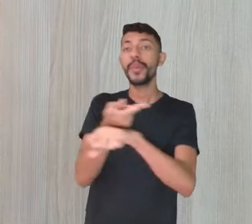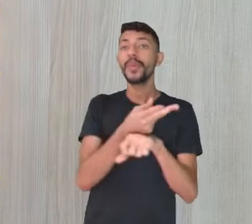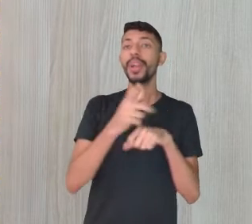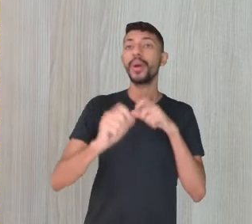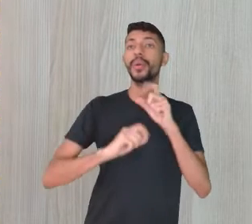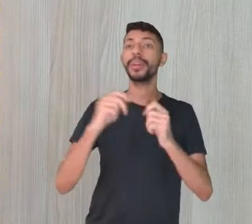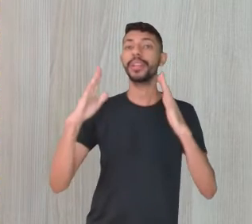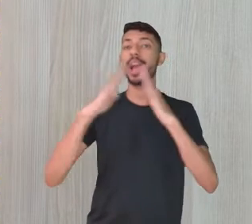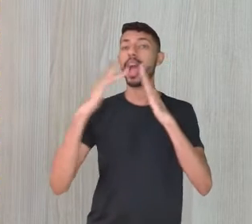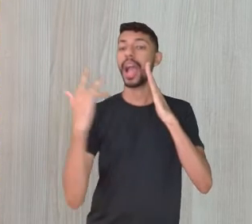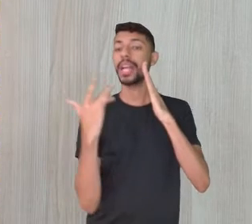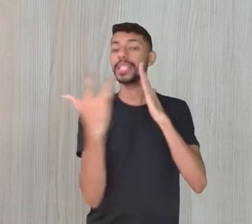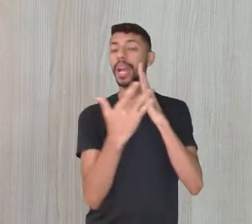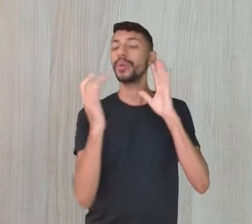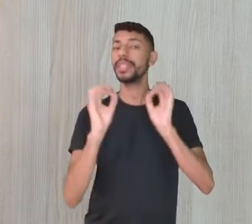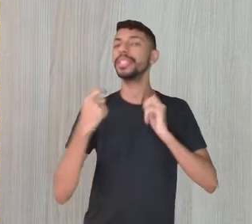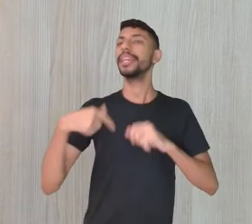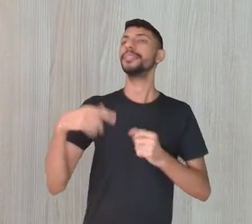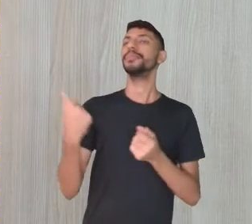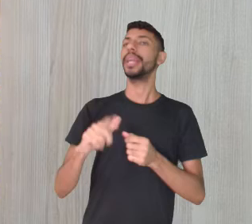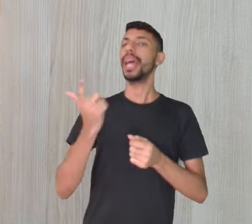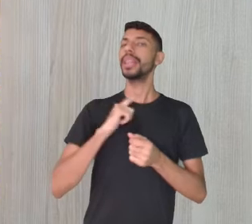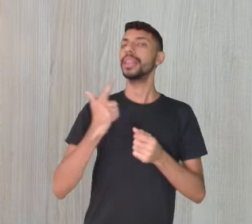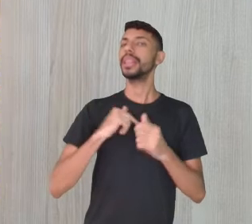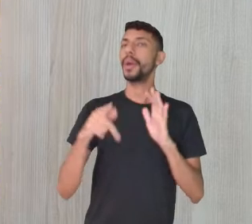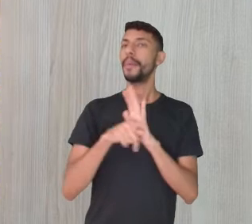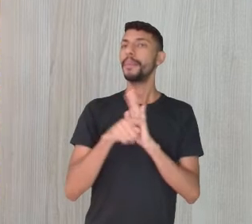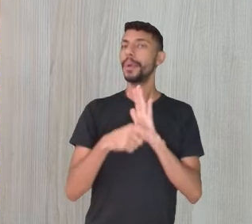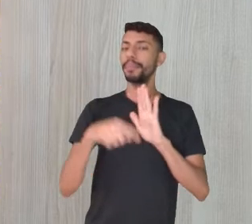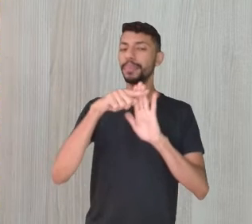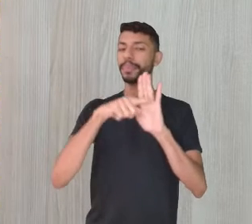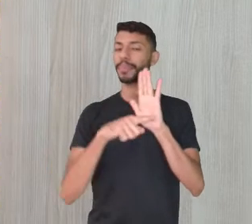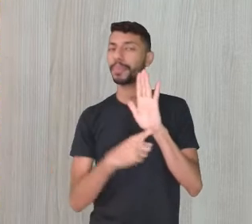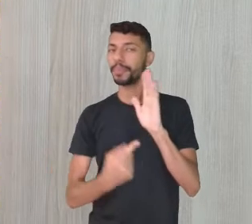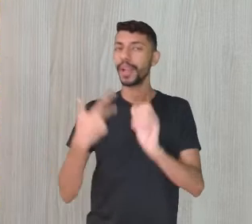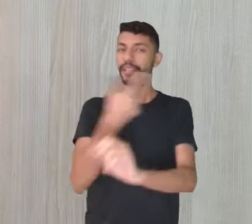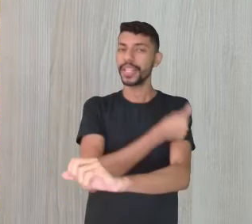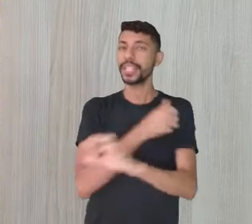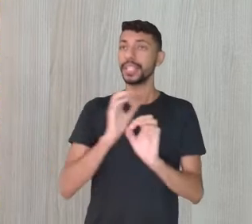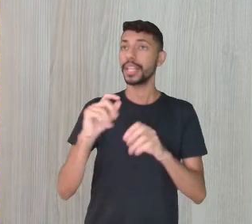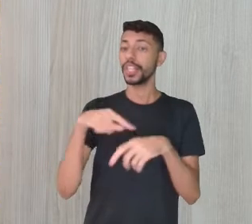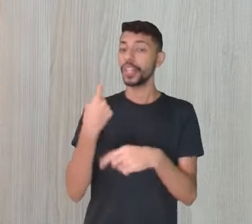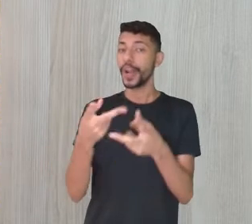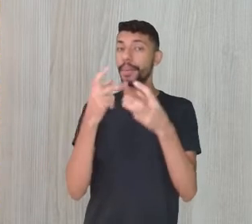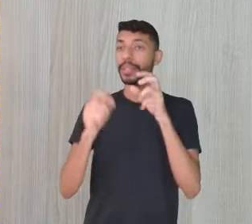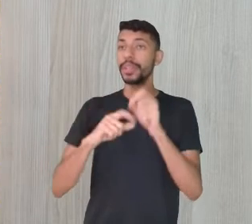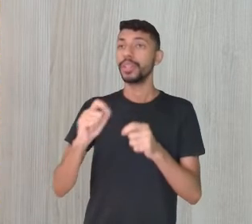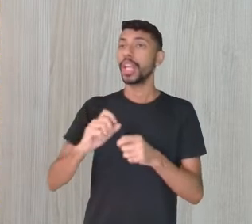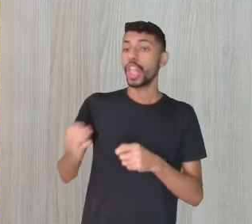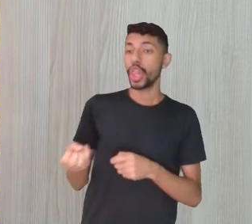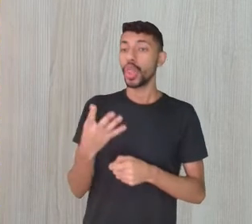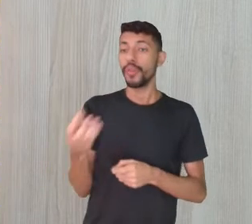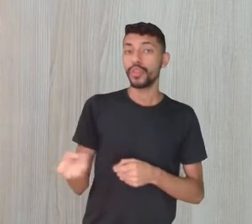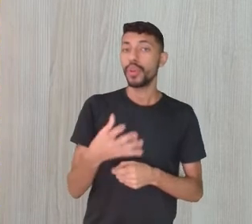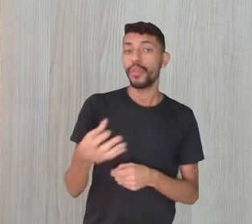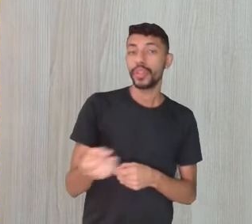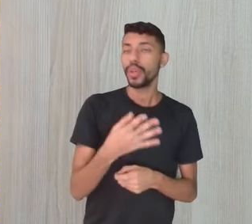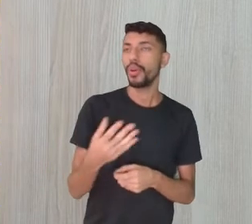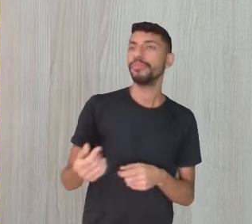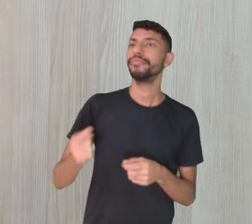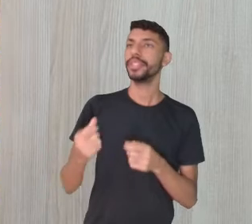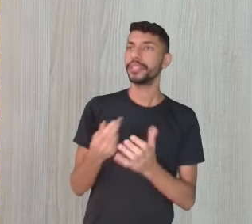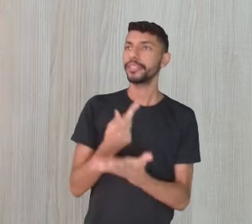saúde, completar o esquema vacinal. Estamos vendo aí que novas variantes estão chegando, estão acometendo as pessoas de